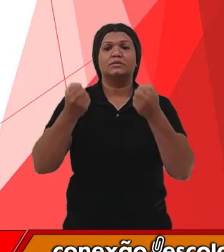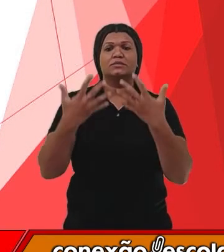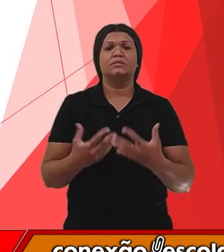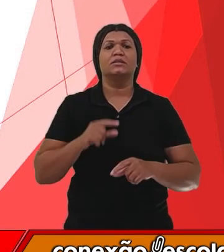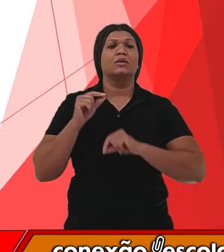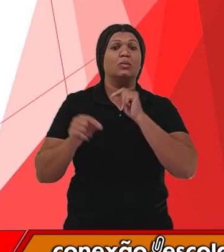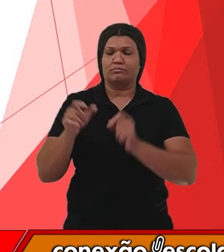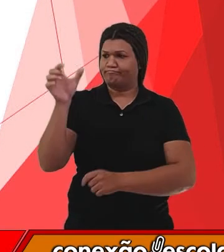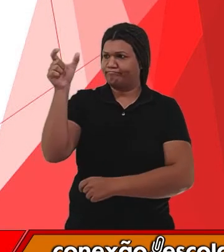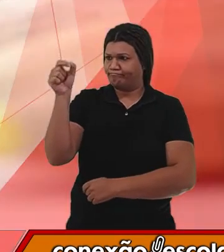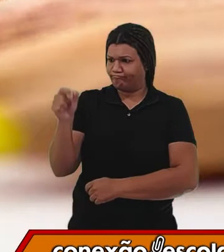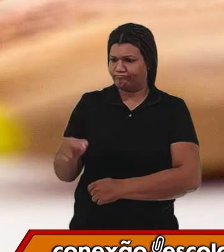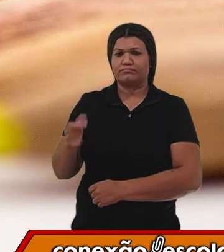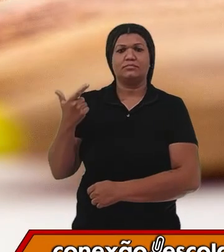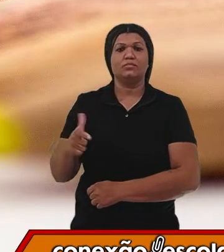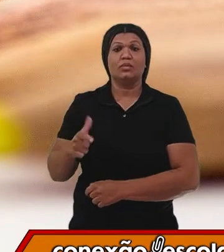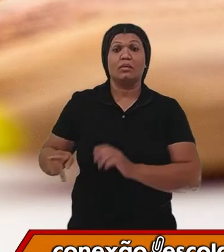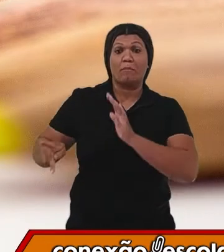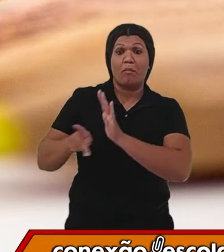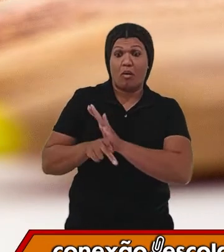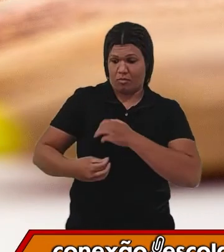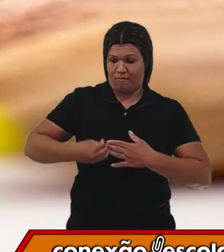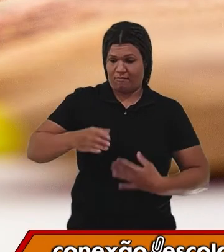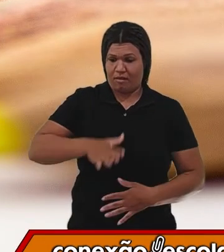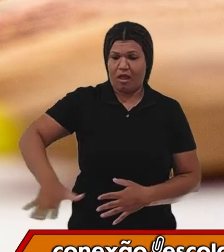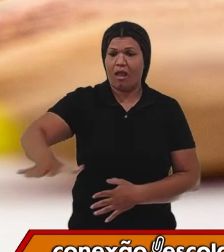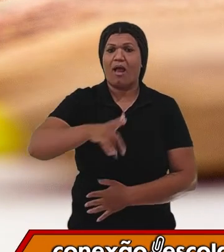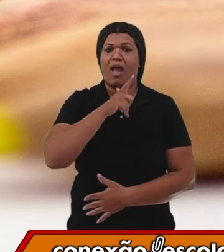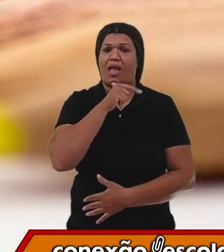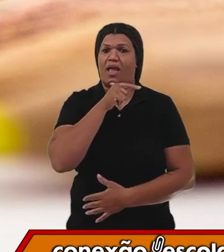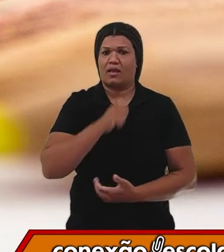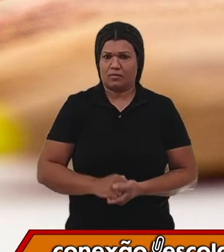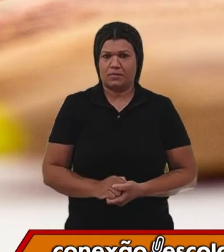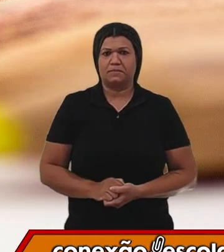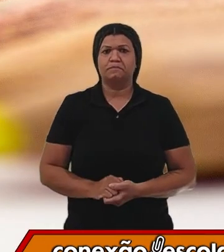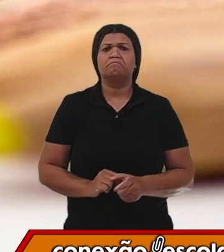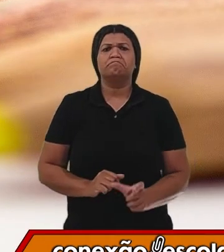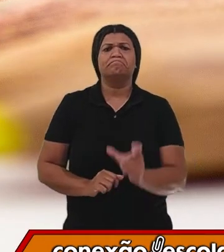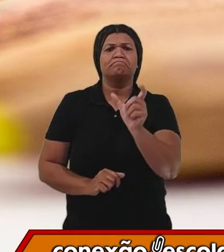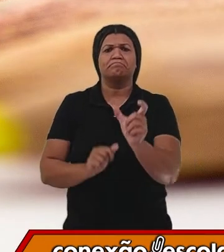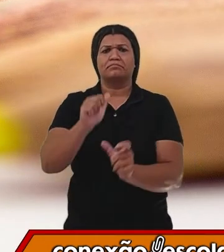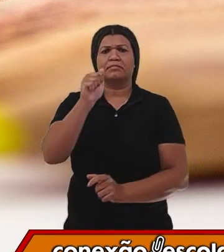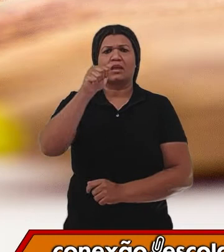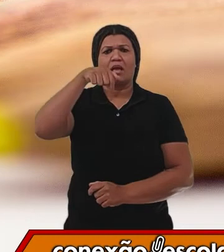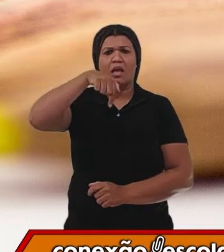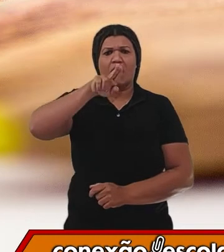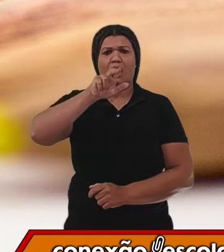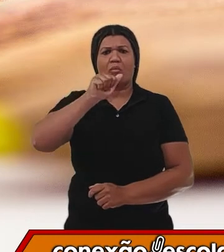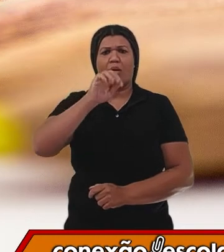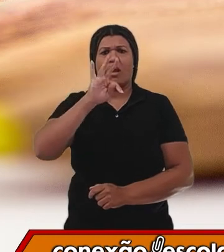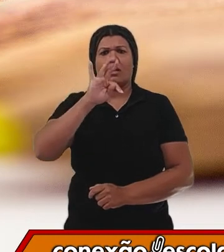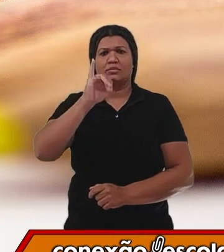os invertebrados aquáticos. Aquáticos vem de quê? Isso mesmo,